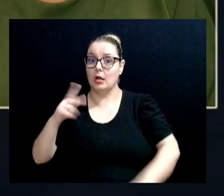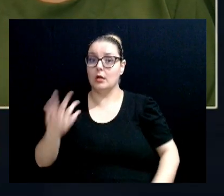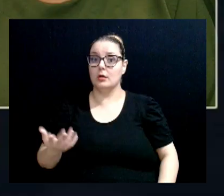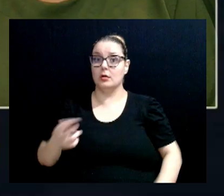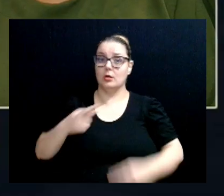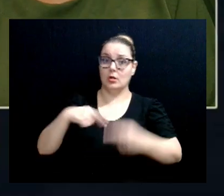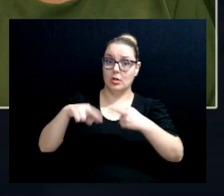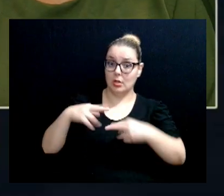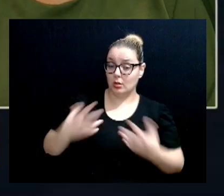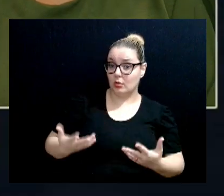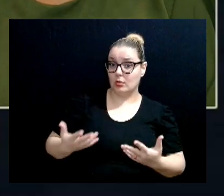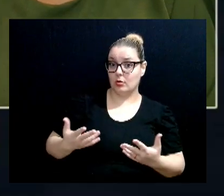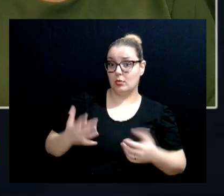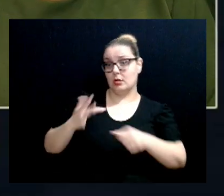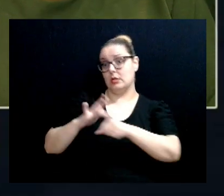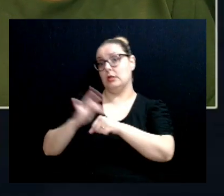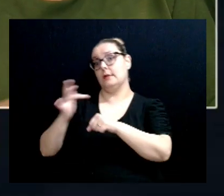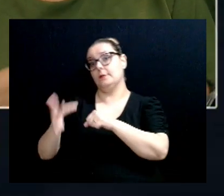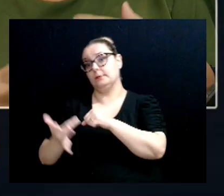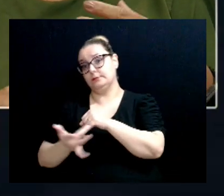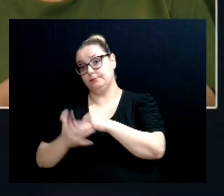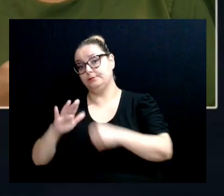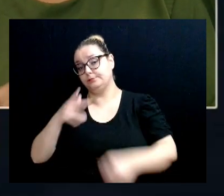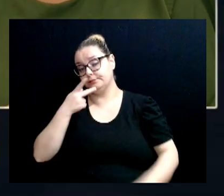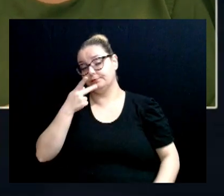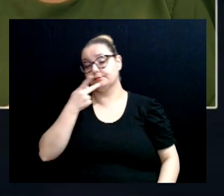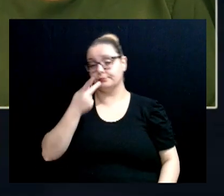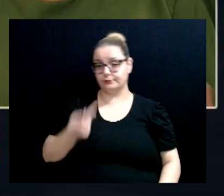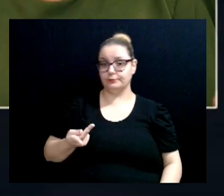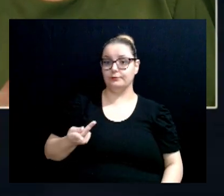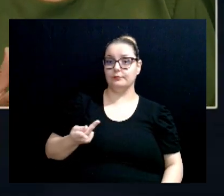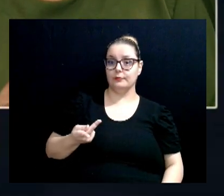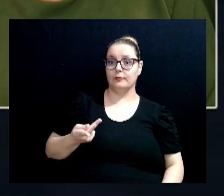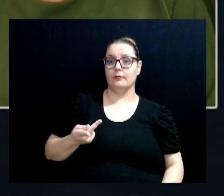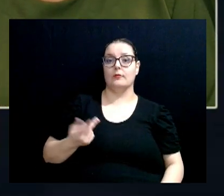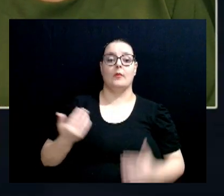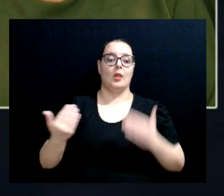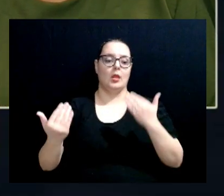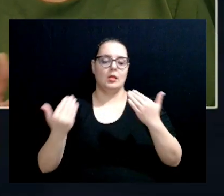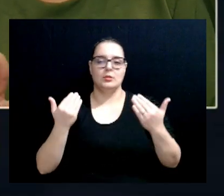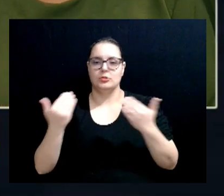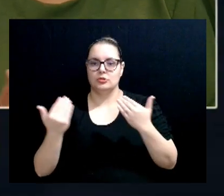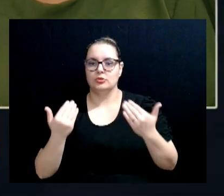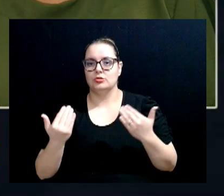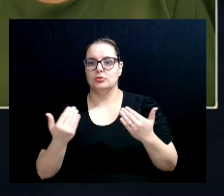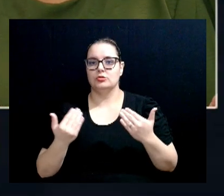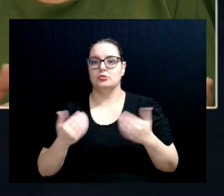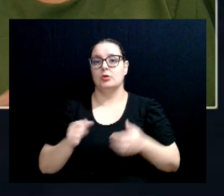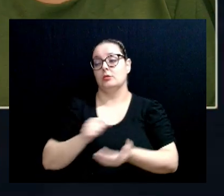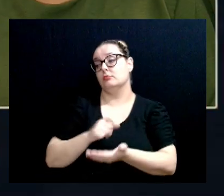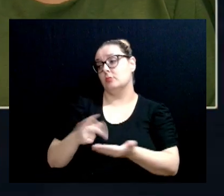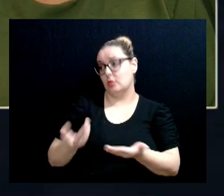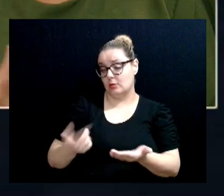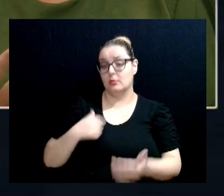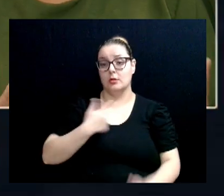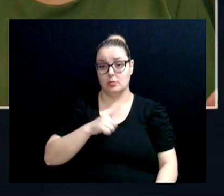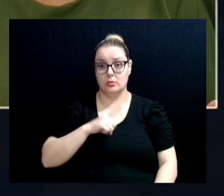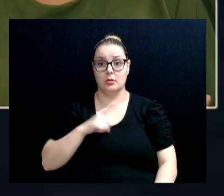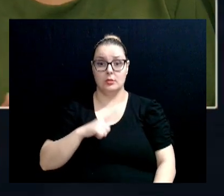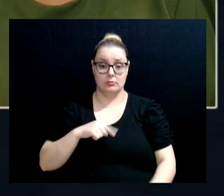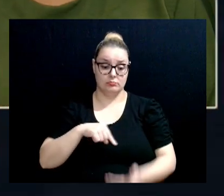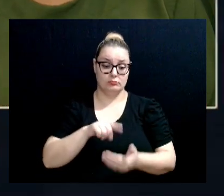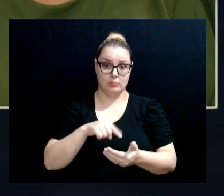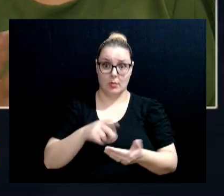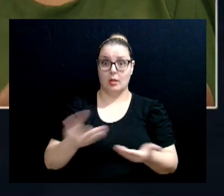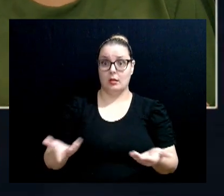redes sociais quando a gente fala da comparação e desses aplicativos que nós temos na palma da mão e que, na